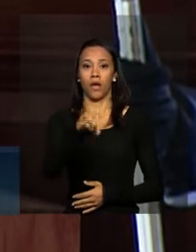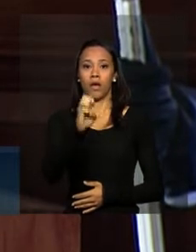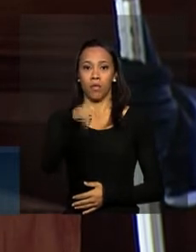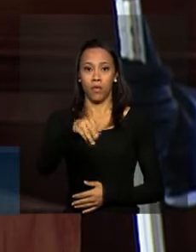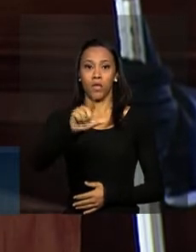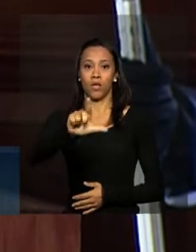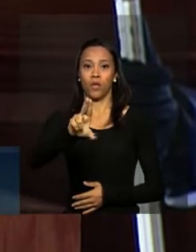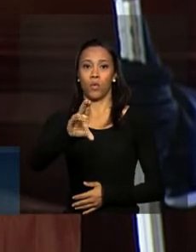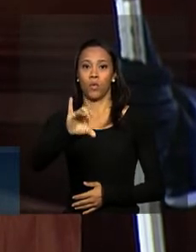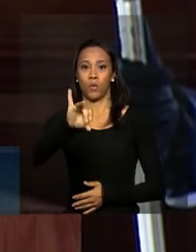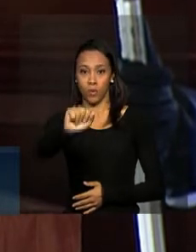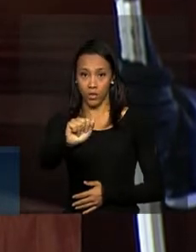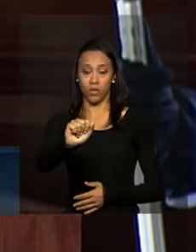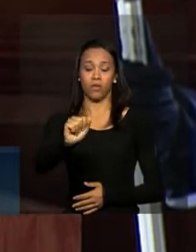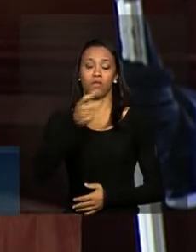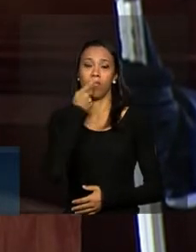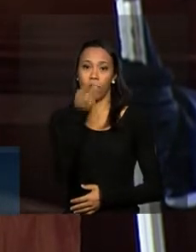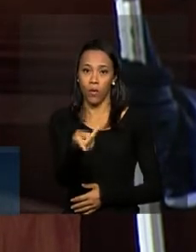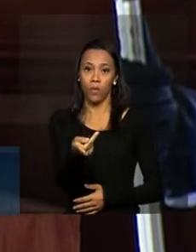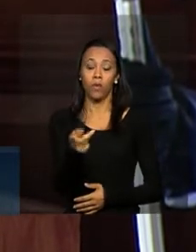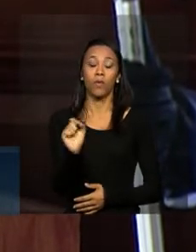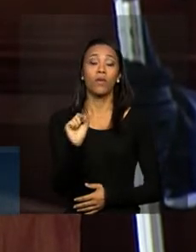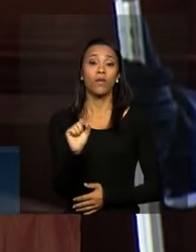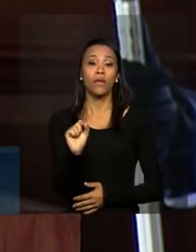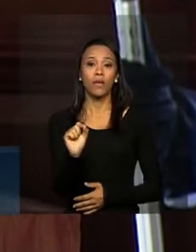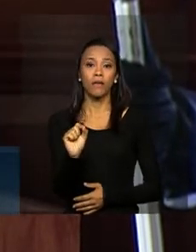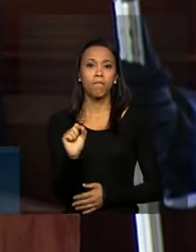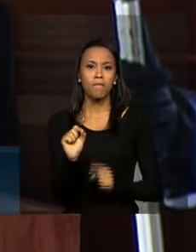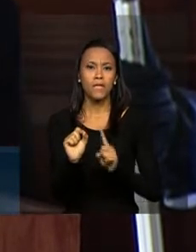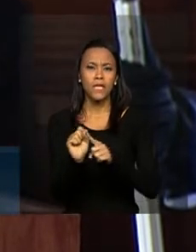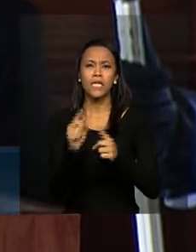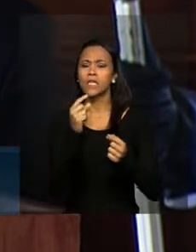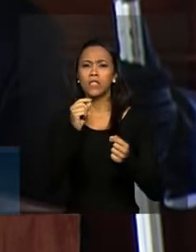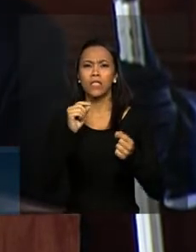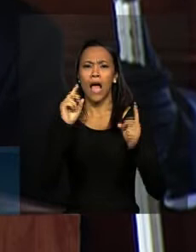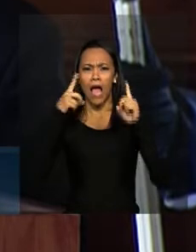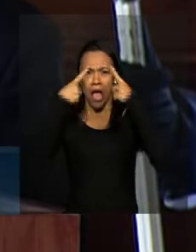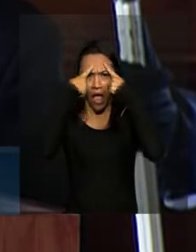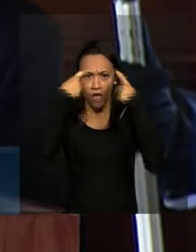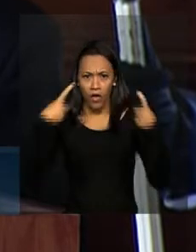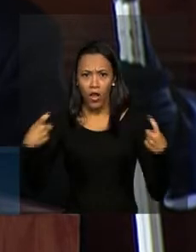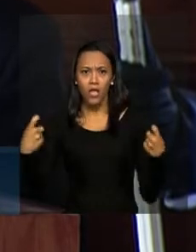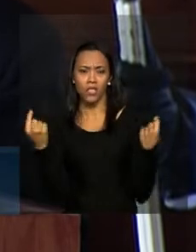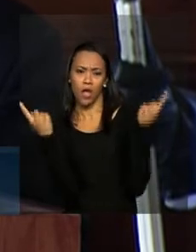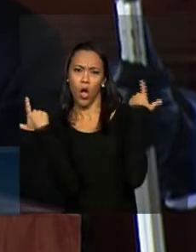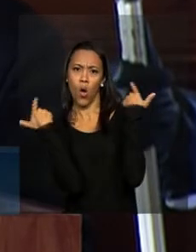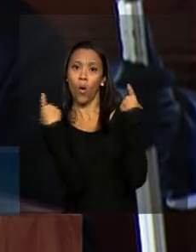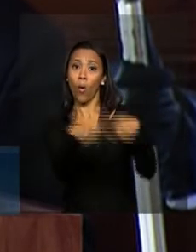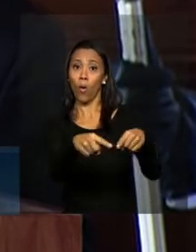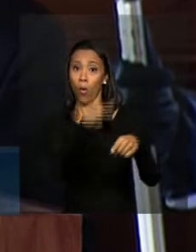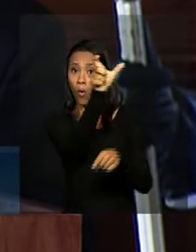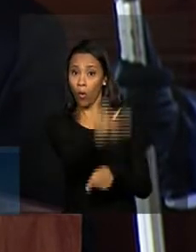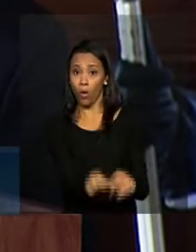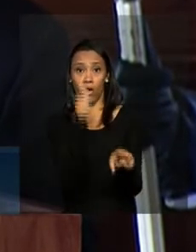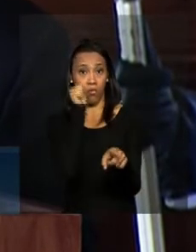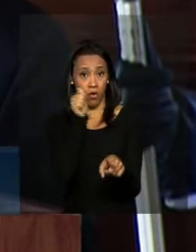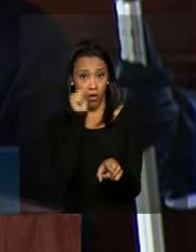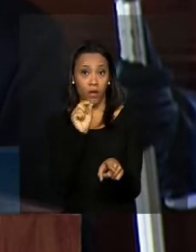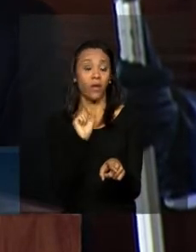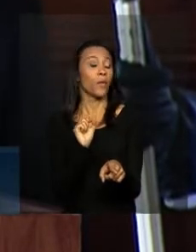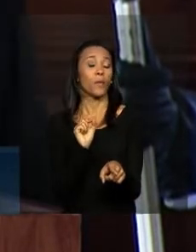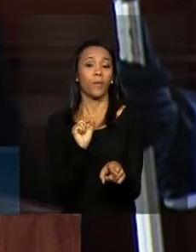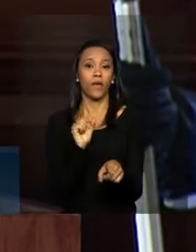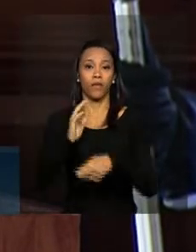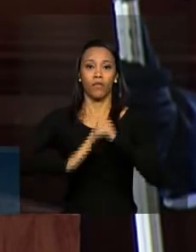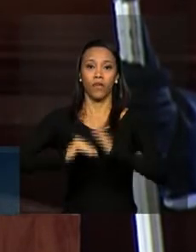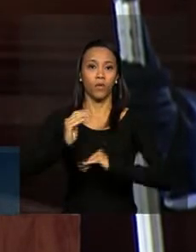de incentivo da solução referente à violência contra a mulher, o que se procurou foi compatibilizar